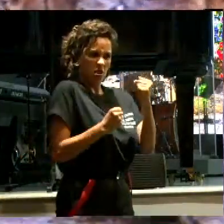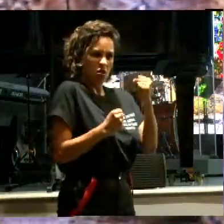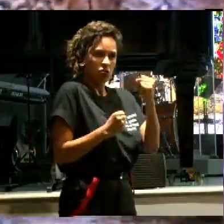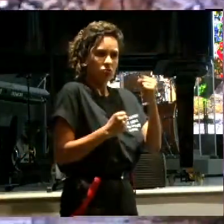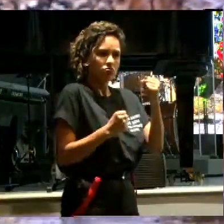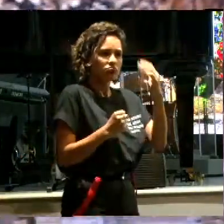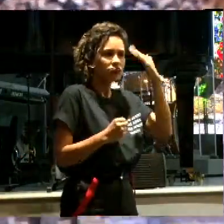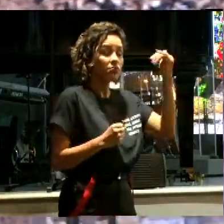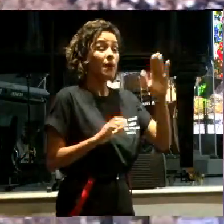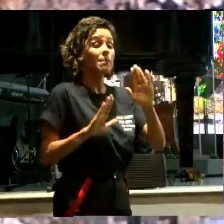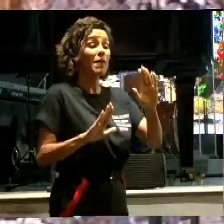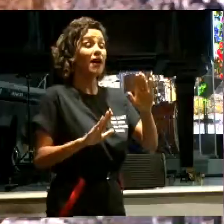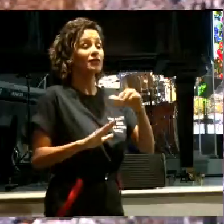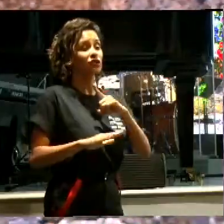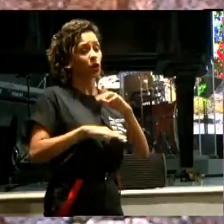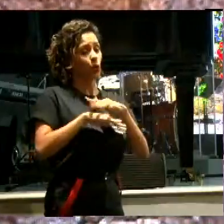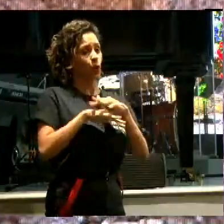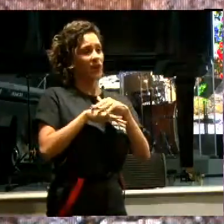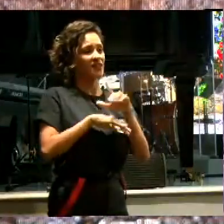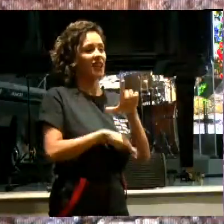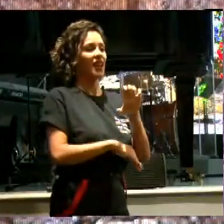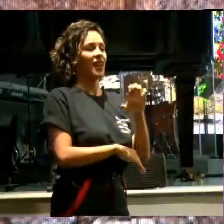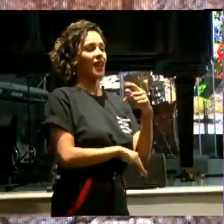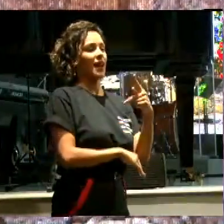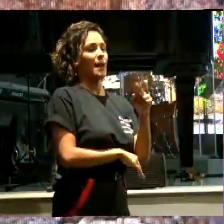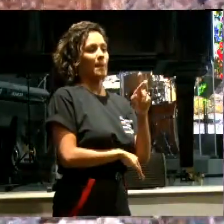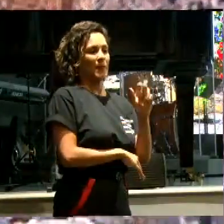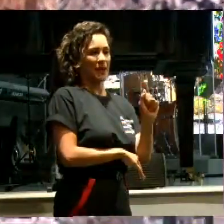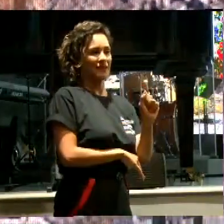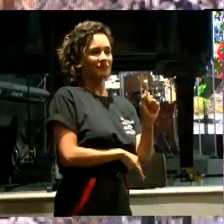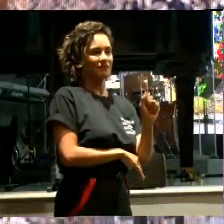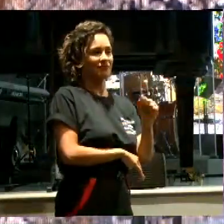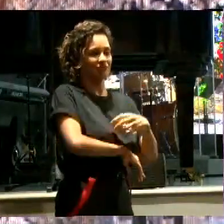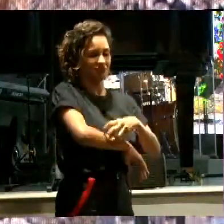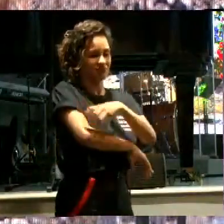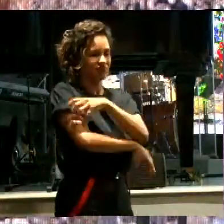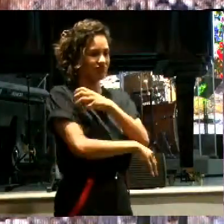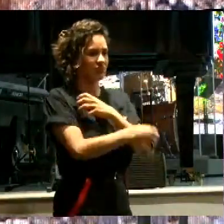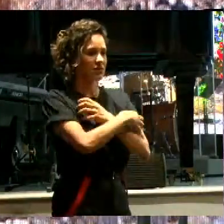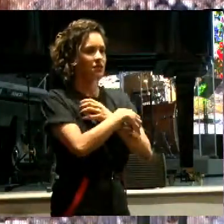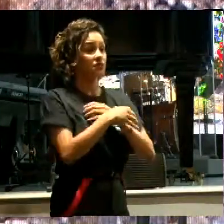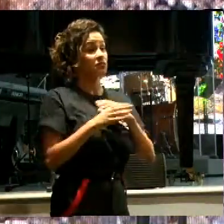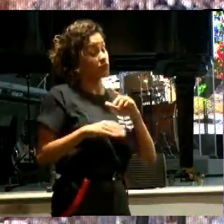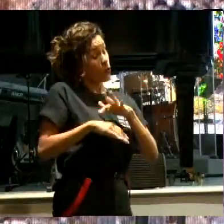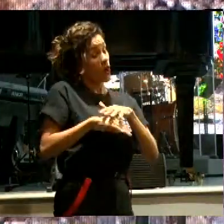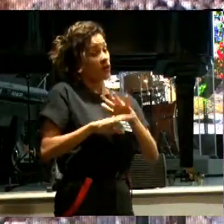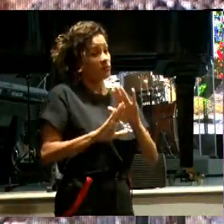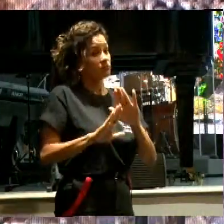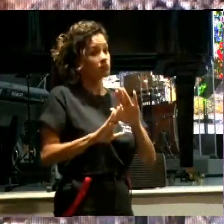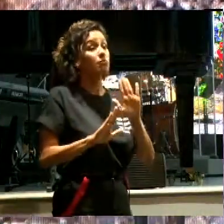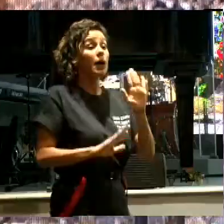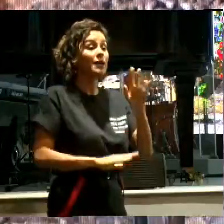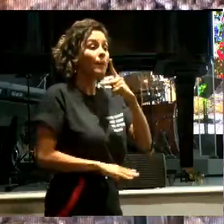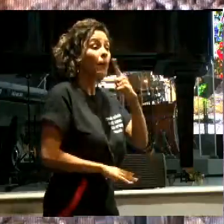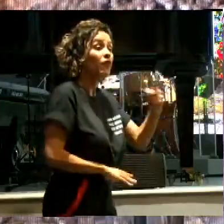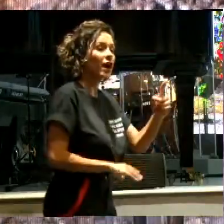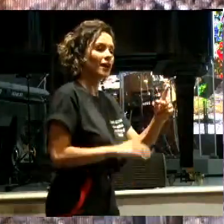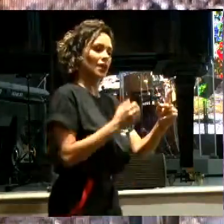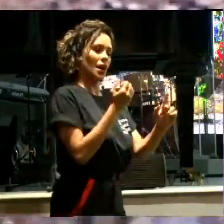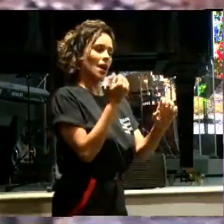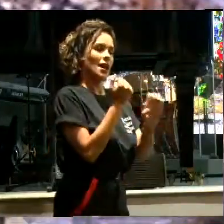do profeta, porque esse é mais um dos milagres que o profeta operou